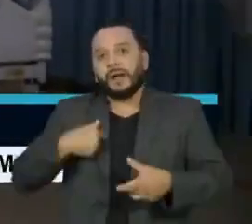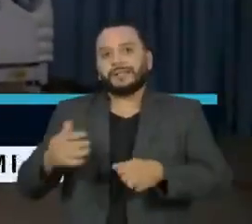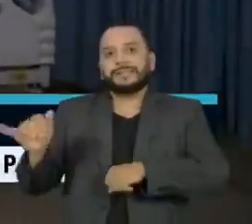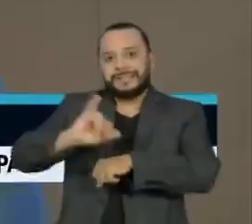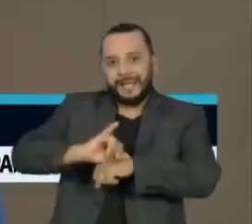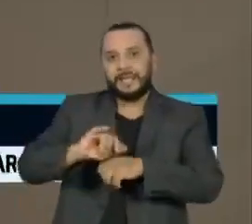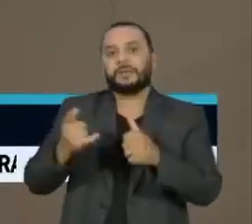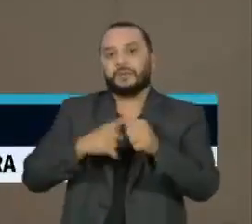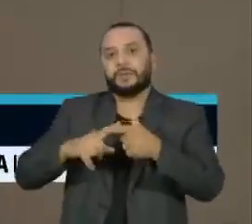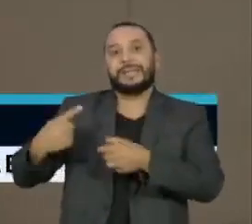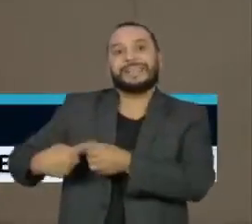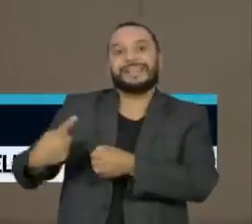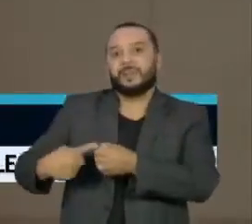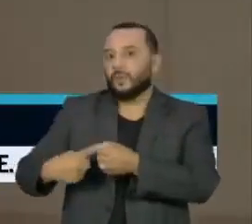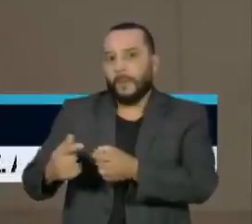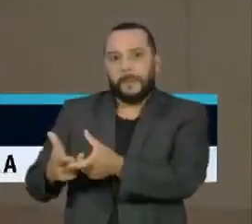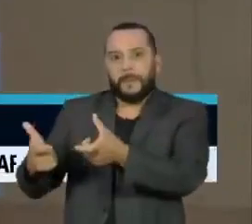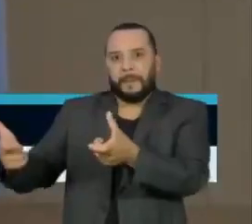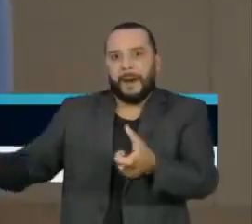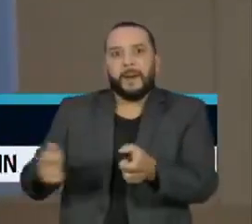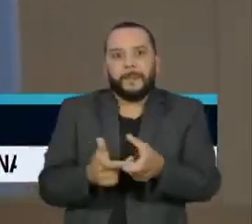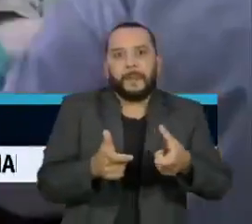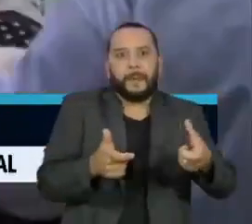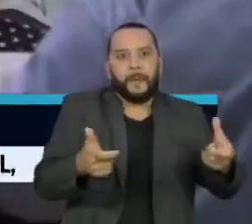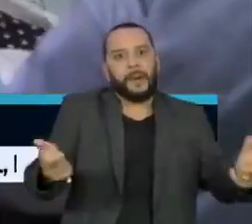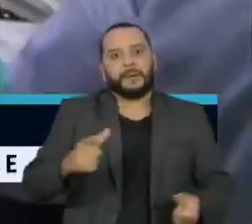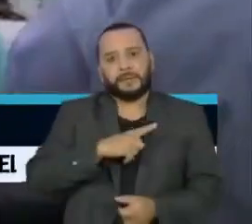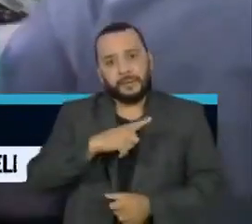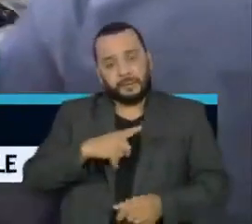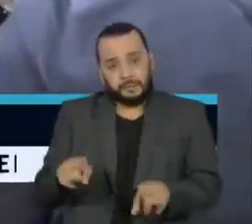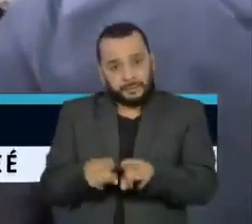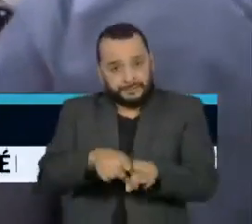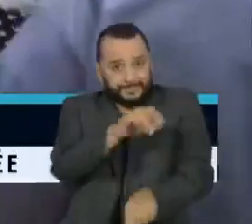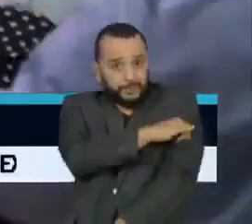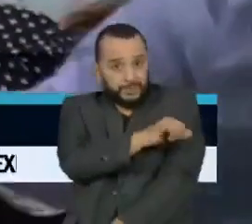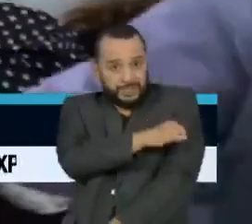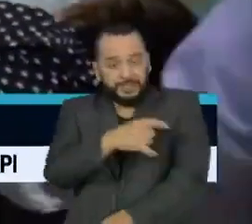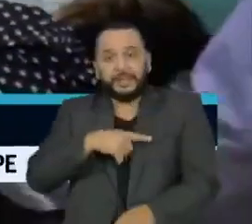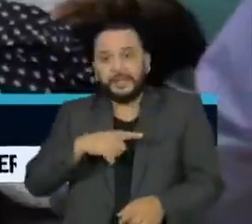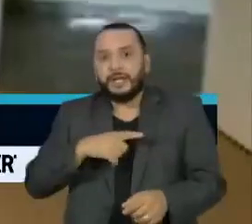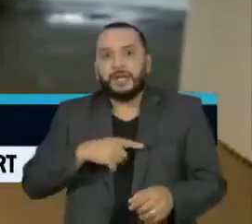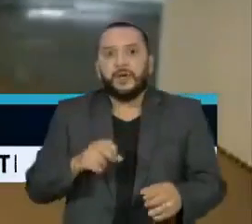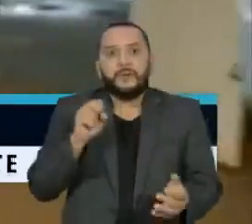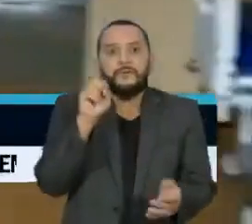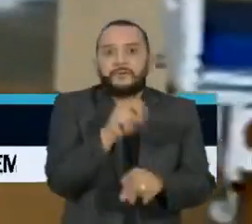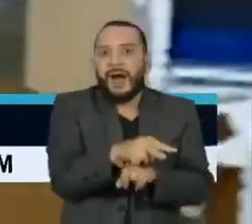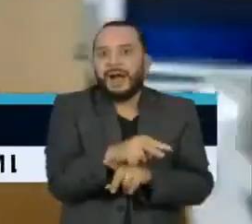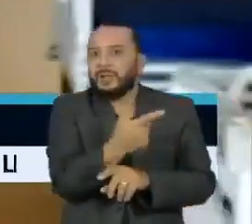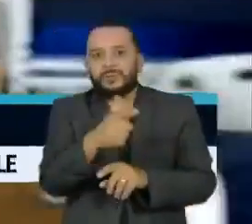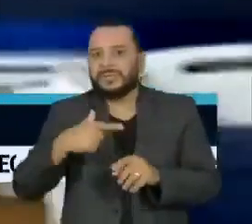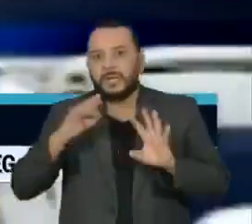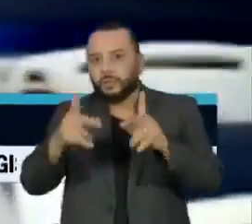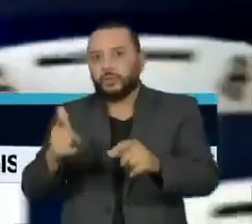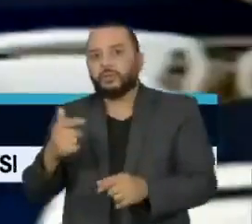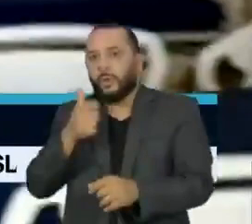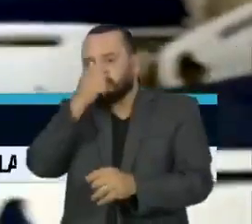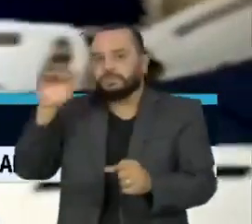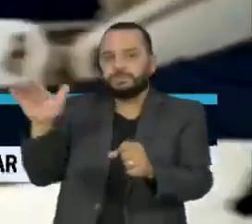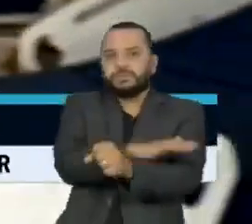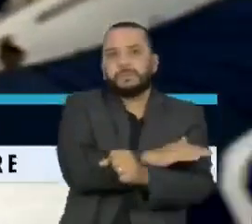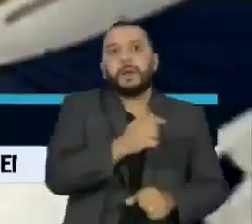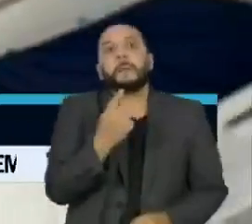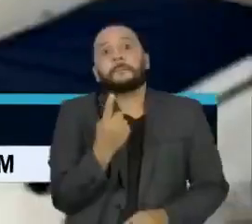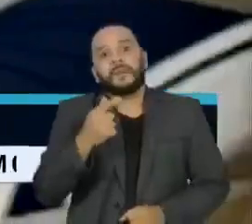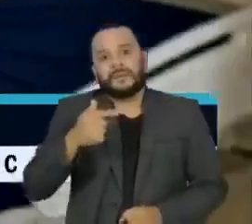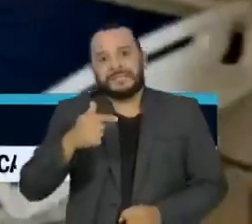metropolitanas e no interior dos estados. No Rio de Janeiro, já faltam vagas para pacientes graves e mais de 1.700